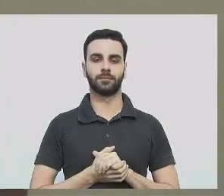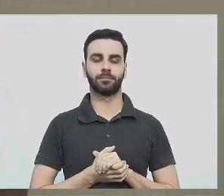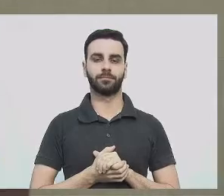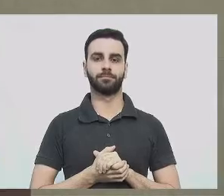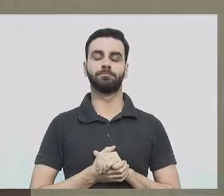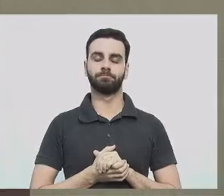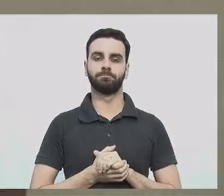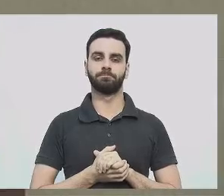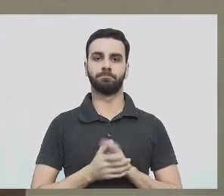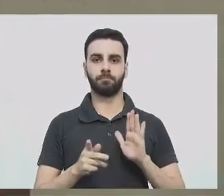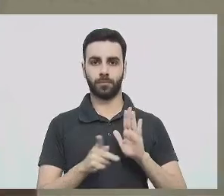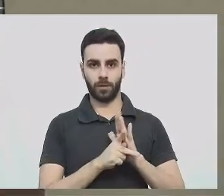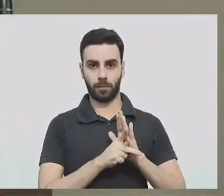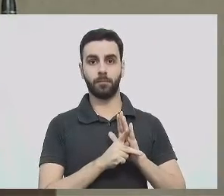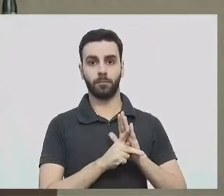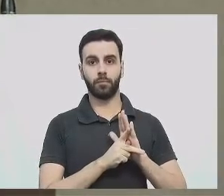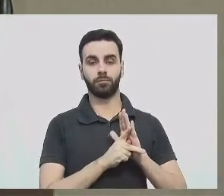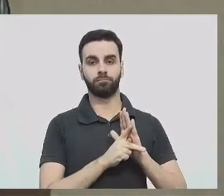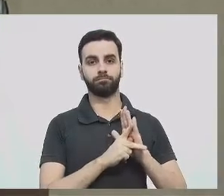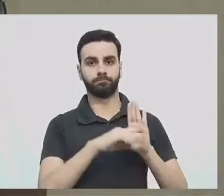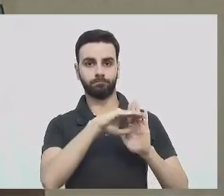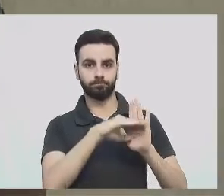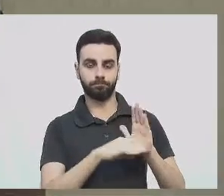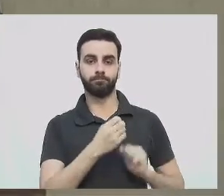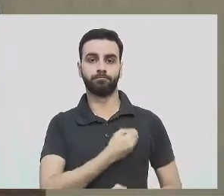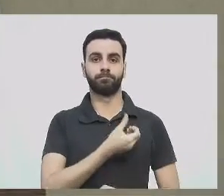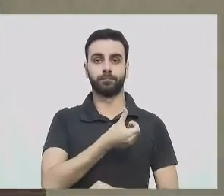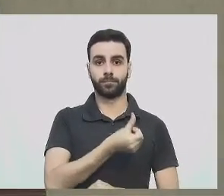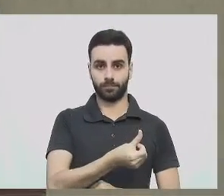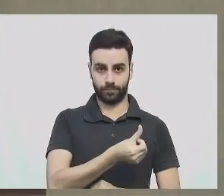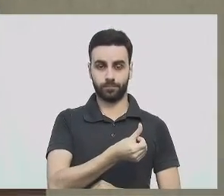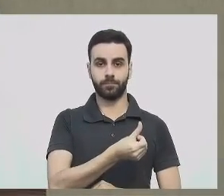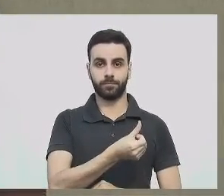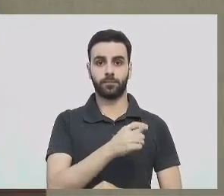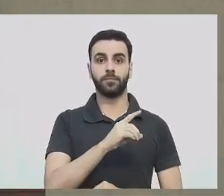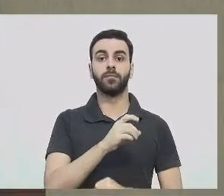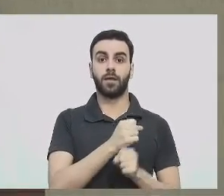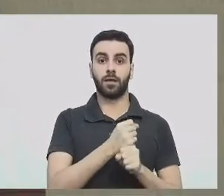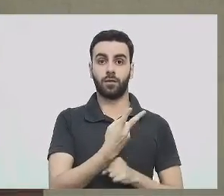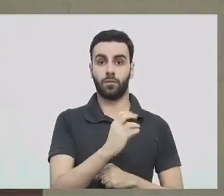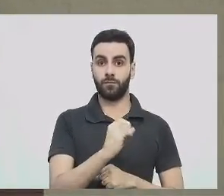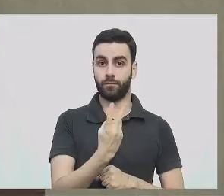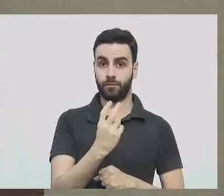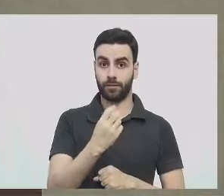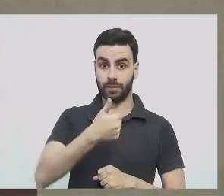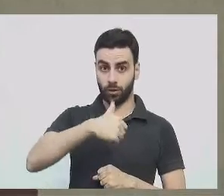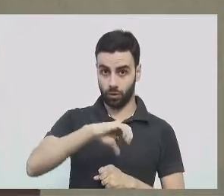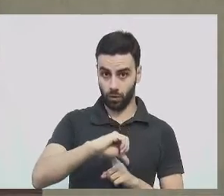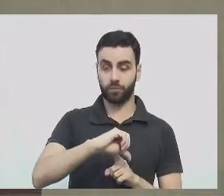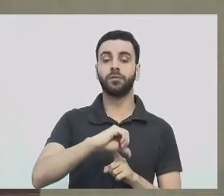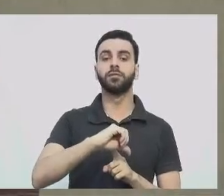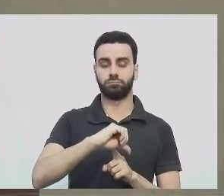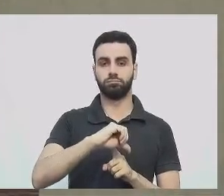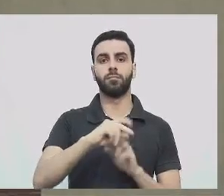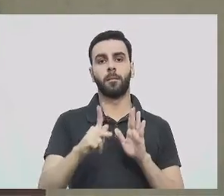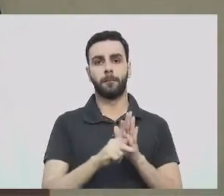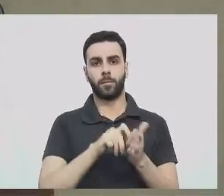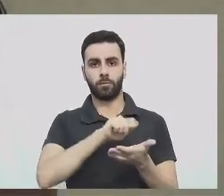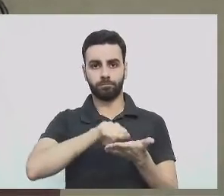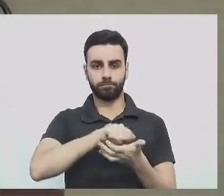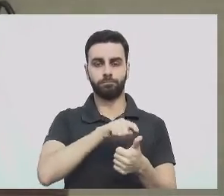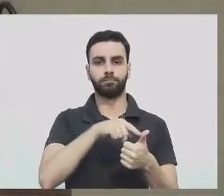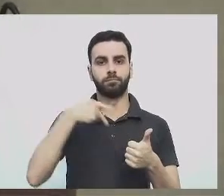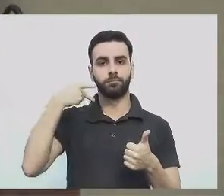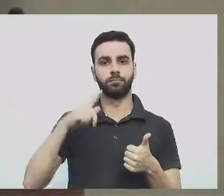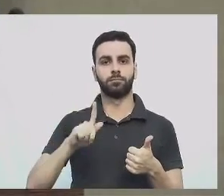Em cumprimento ao requerimento 006, datado do ano de 2019, de autoria do